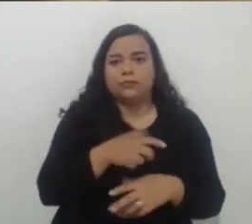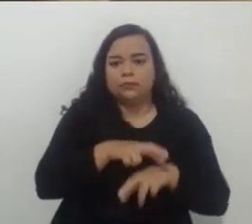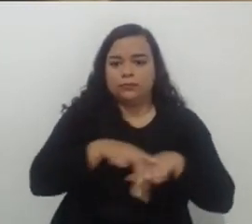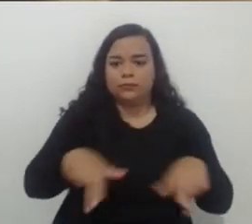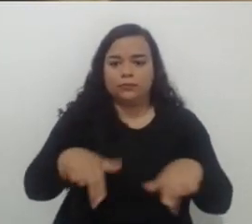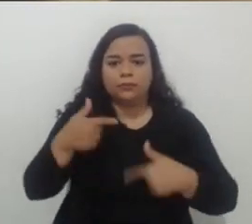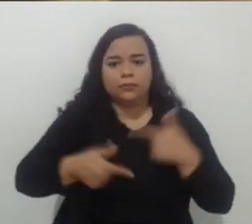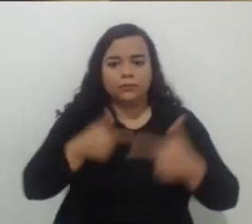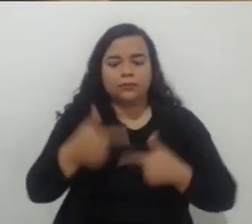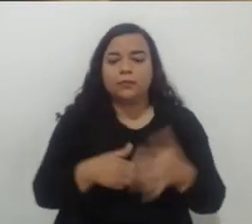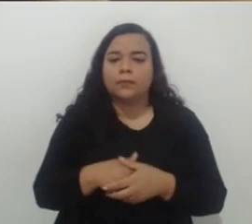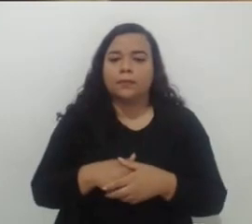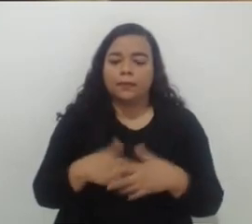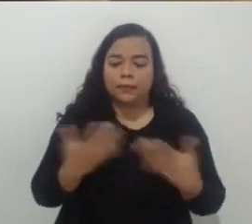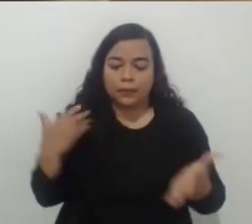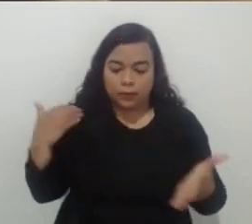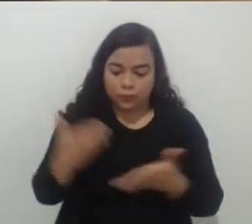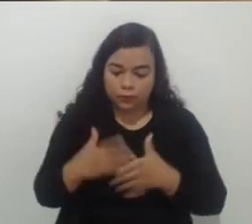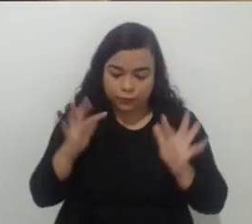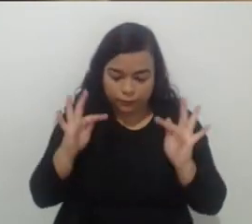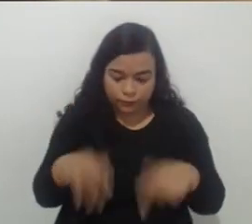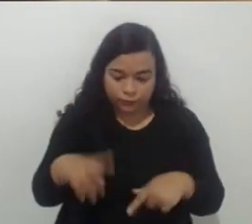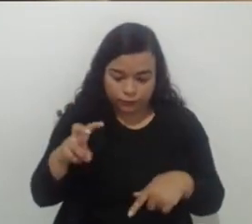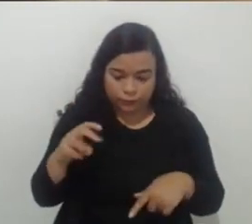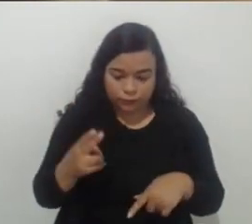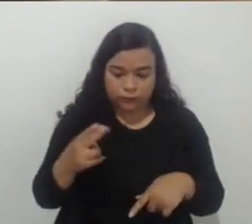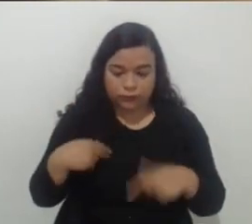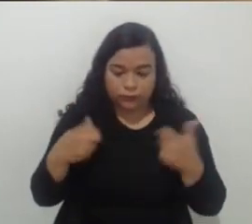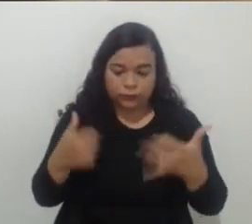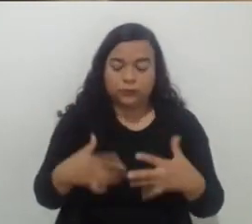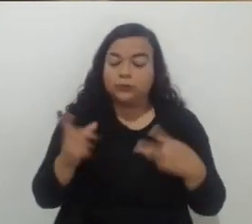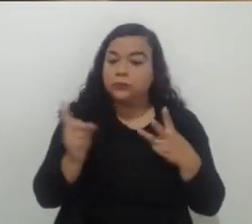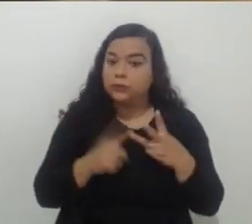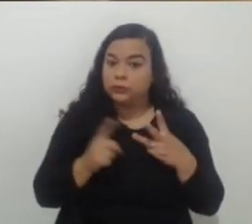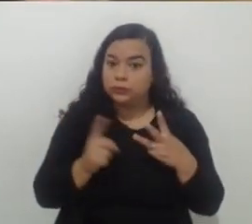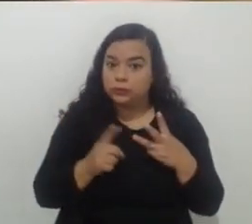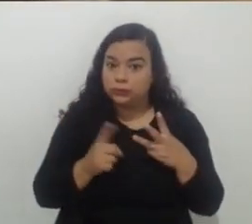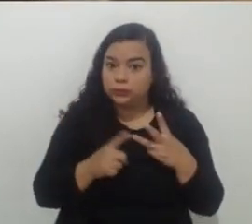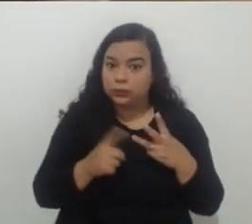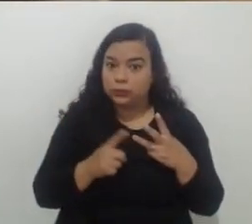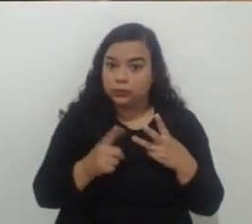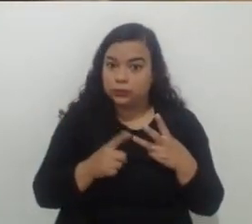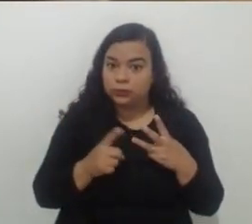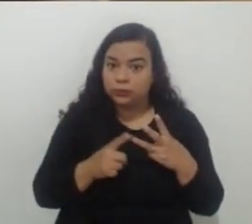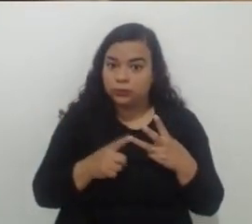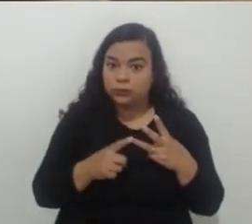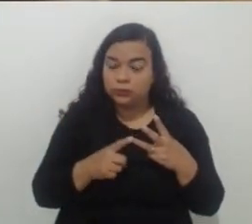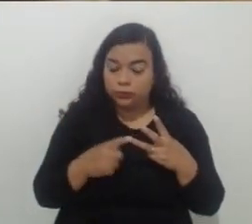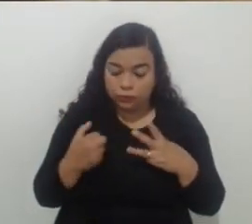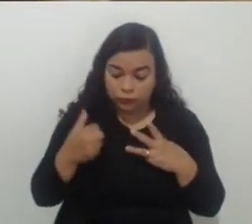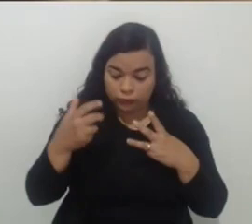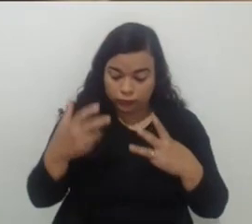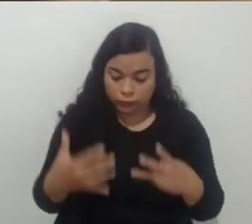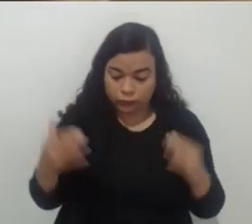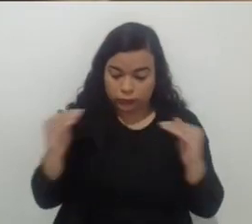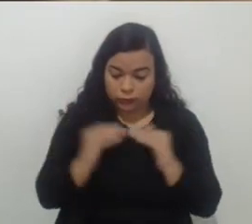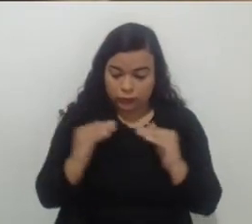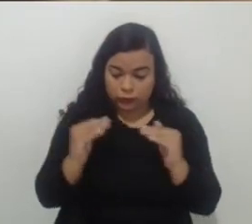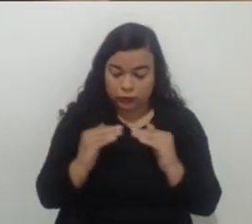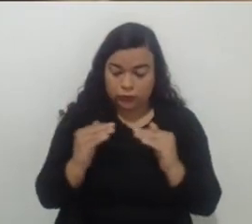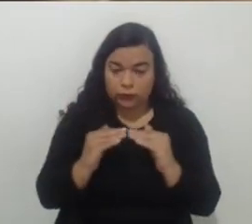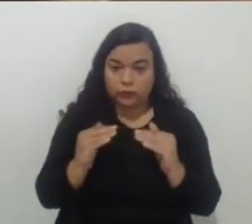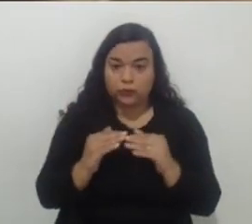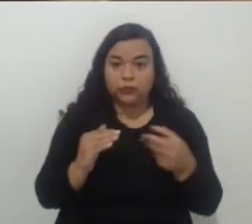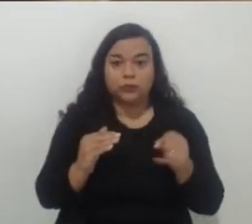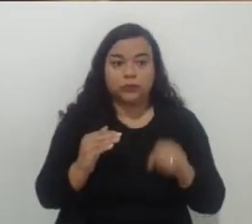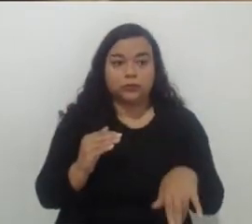E caminhando para o fim da minha sustentação, eu vou para o terceiro ponto, que é o que diz o acordo entre Sindiferne e